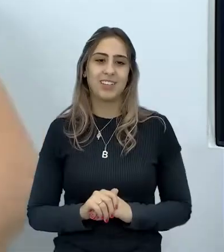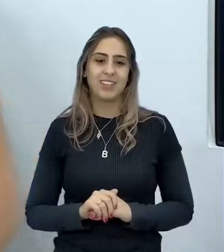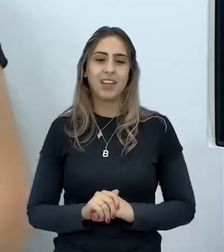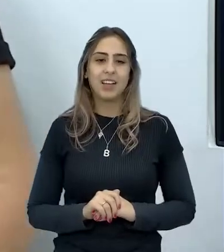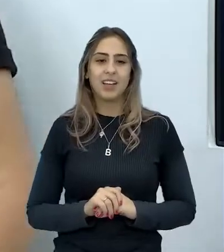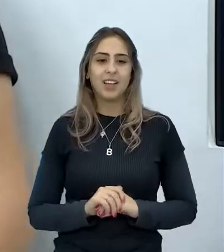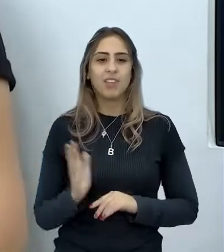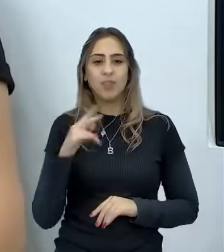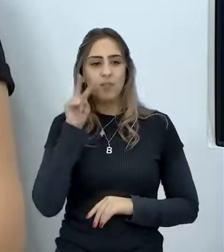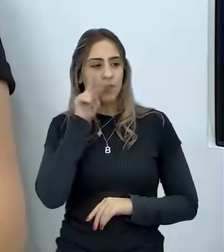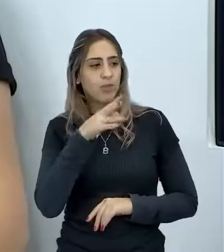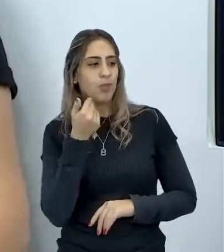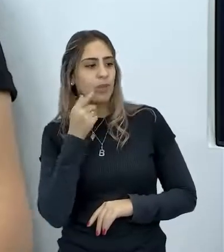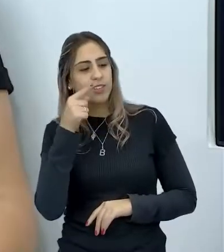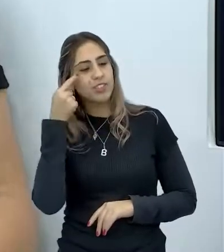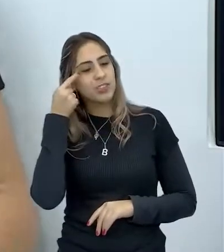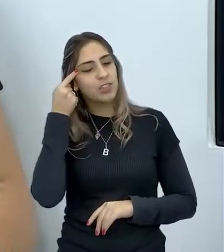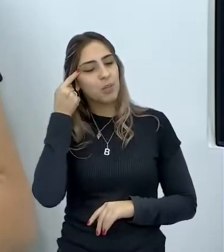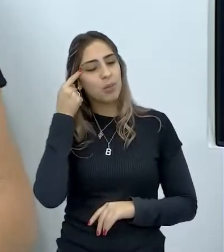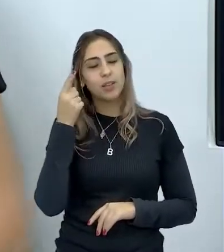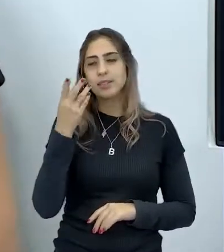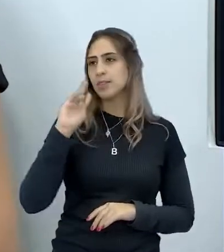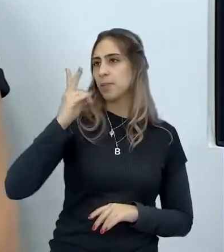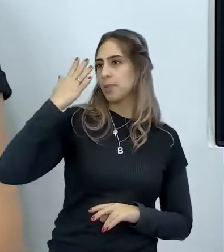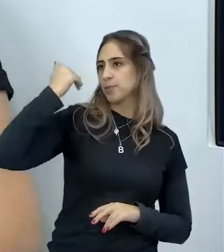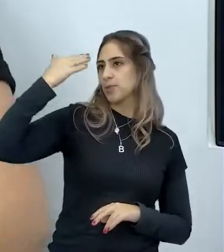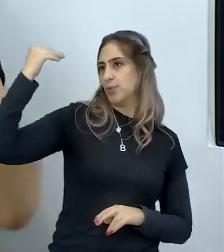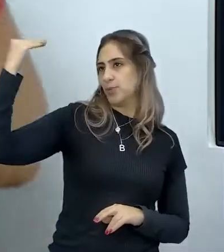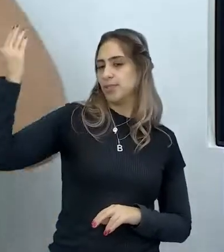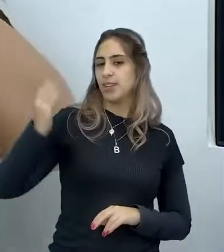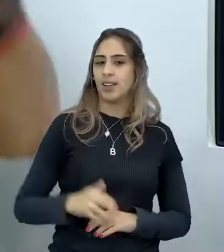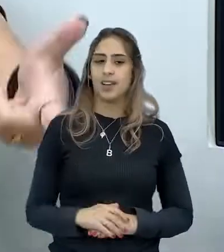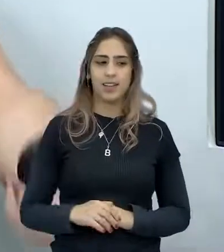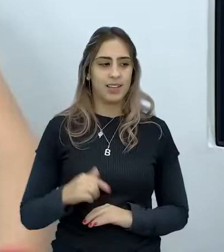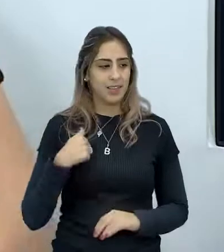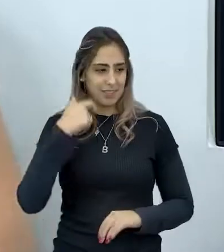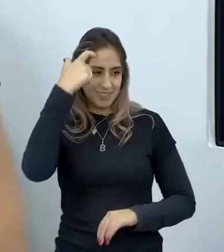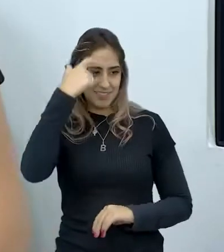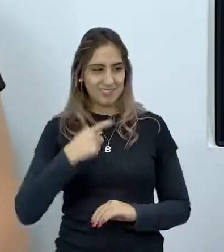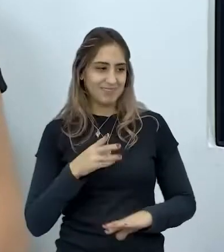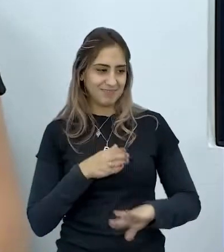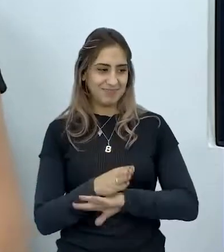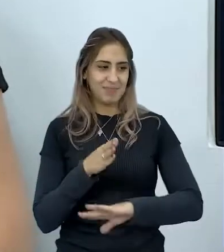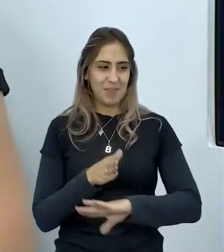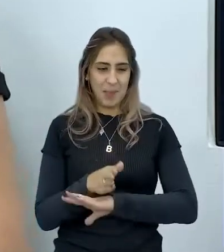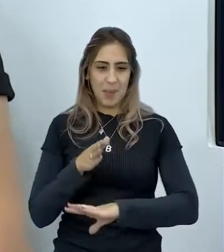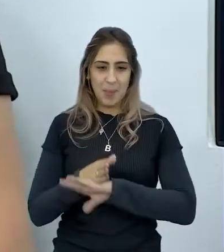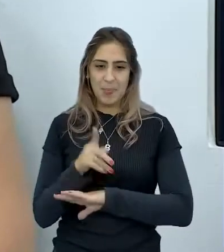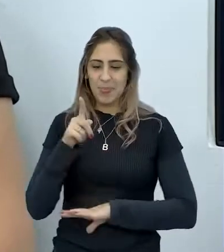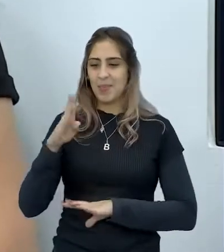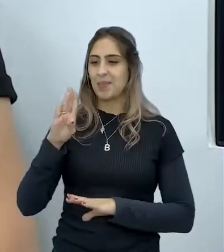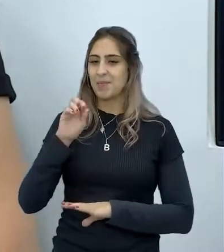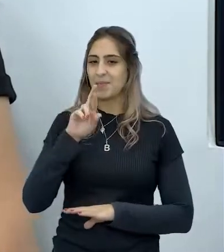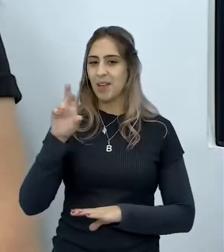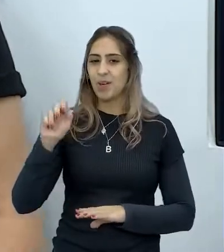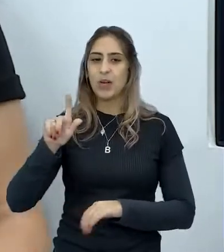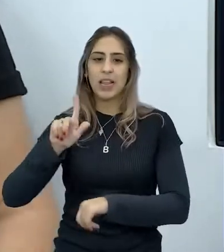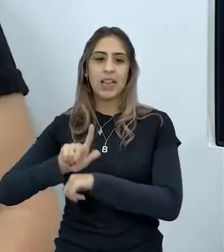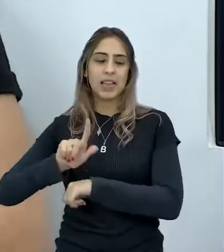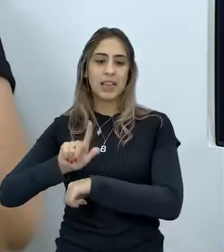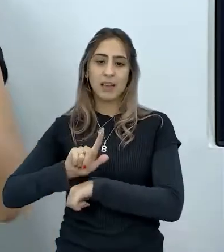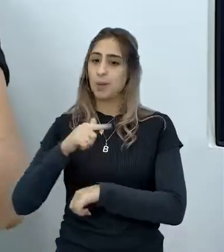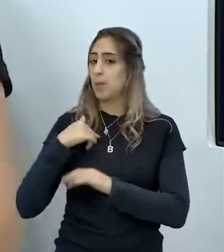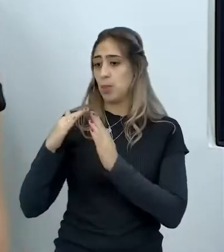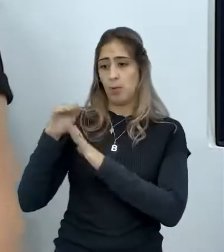comer um japonês, porque japonês é sempre sucesso, né? Ou, por exemplo, eu sou uma frequentadora ávida do bairro da Liberdade aqui em São Paulo, não moro